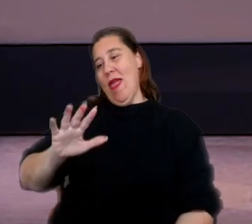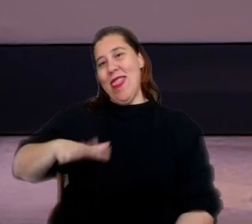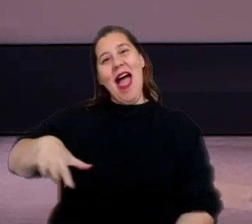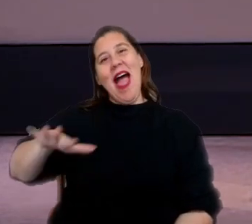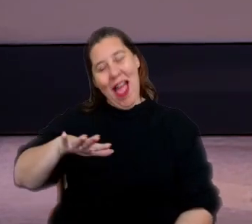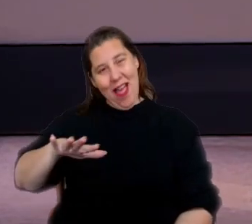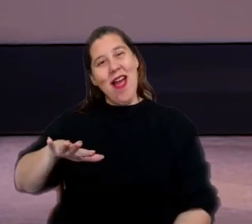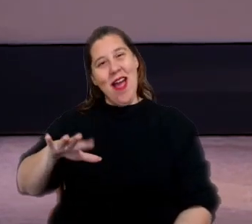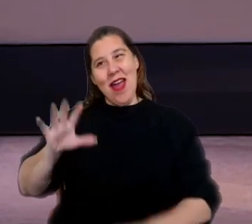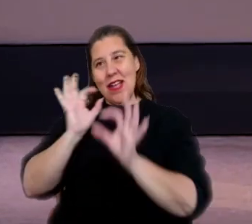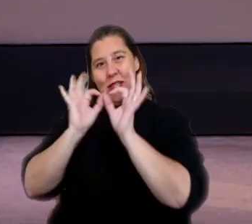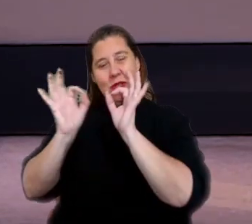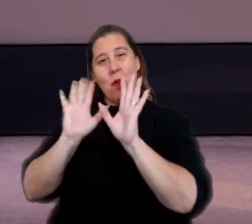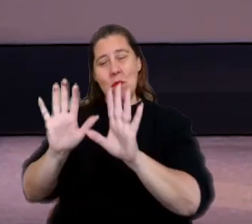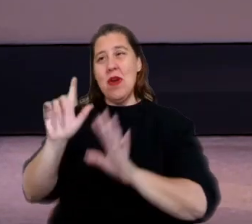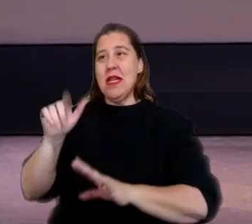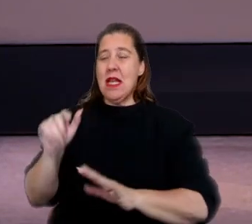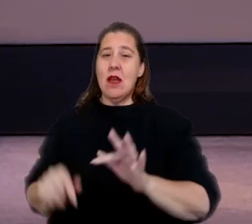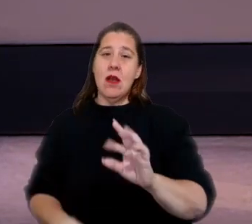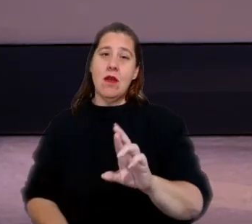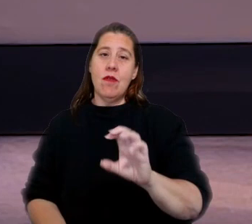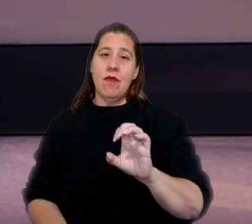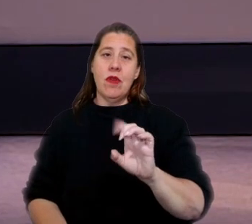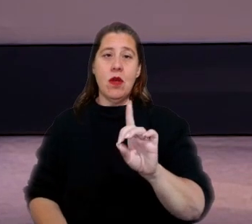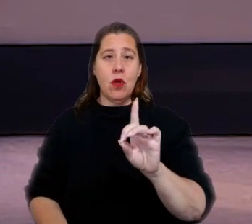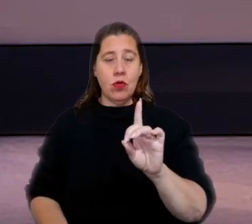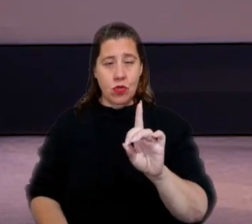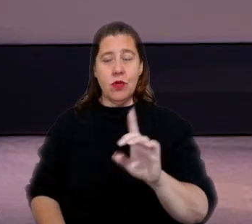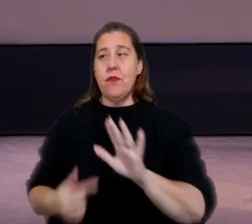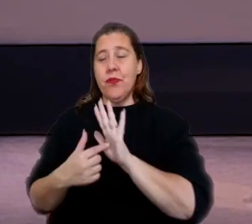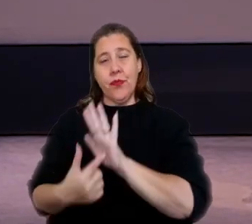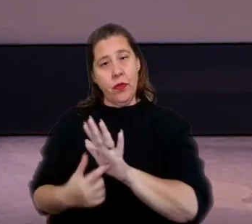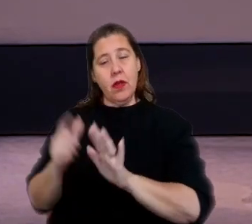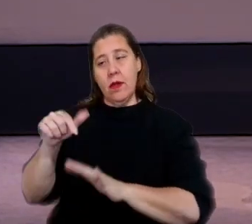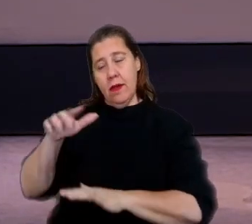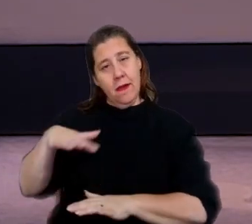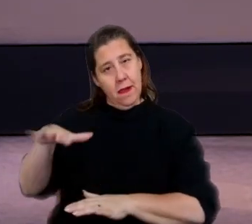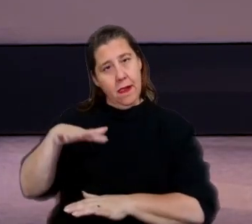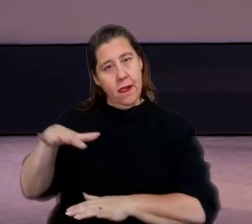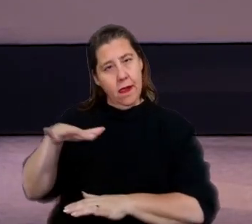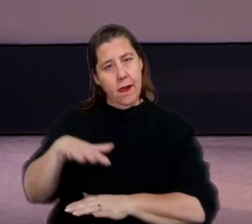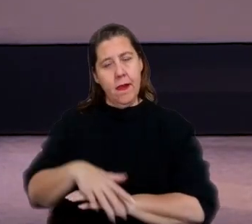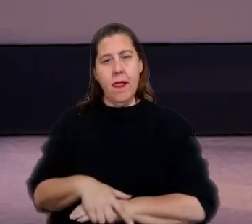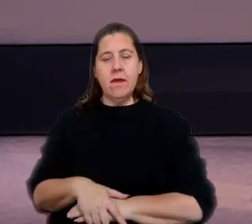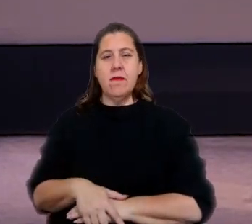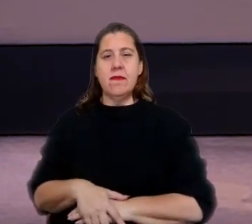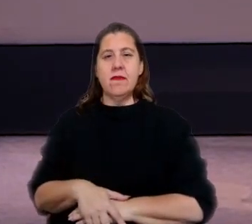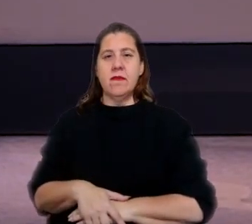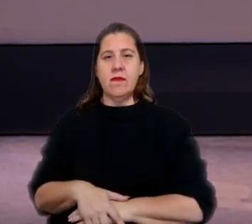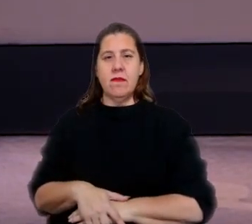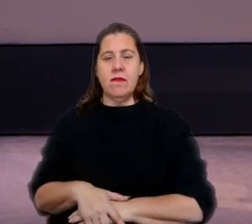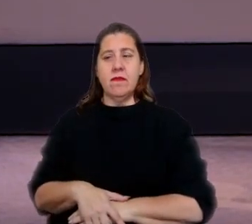é da área, mas é uma instância que o Freud descreve, o eu, ou o ego, é uma instância que